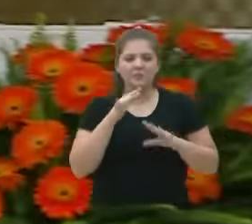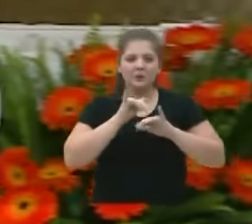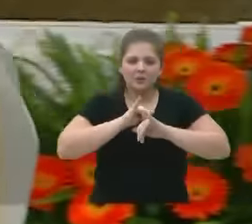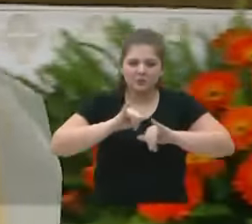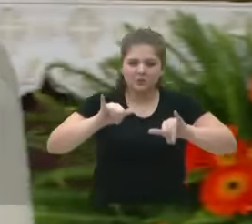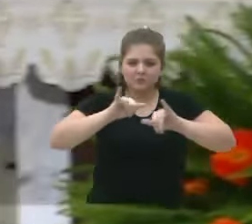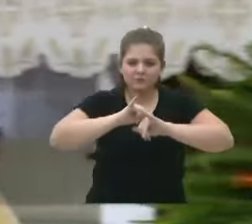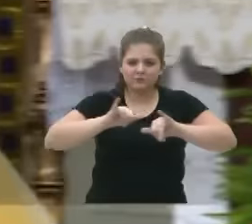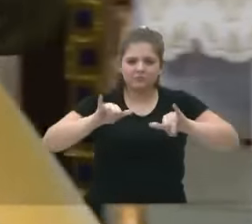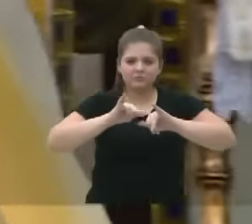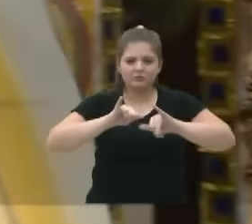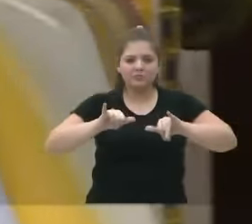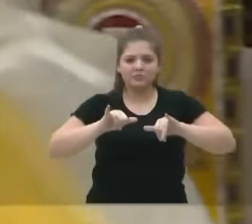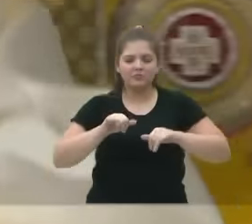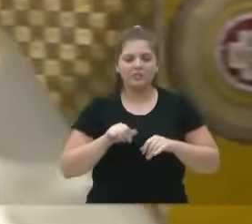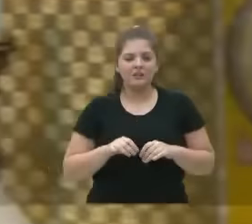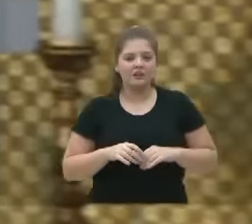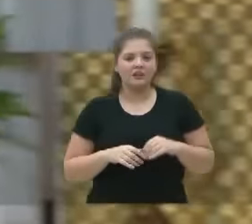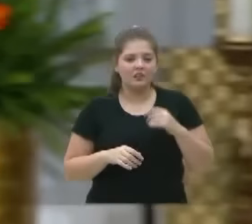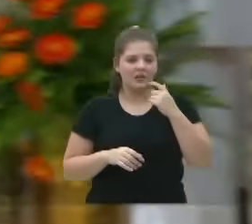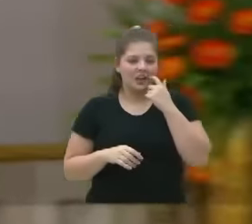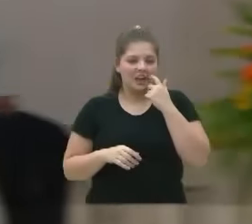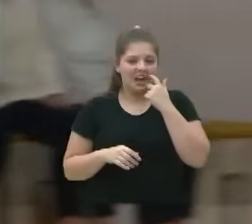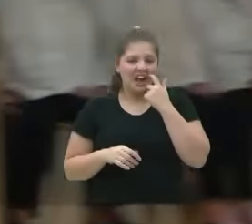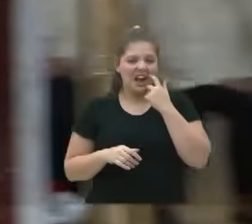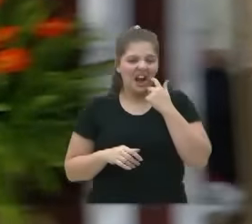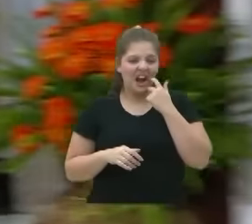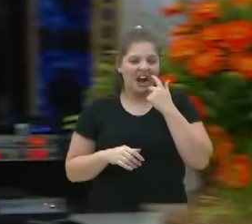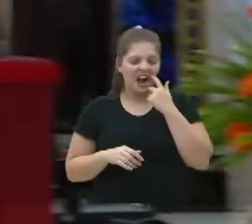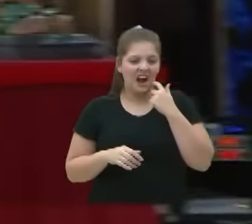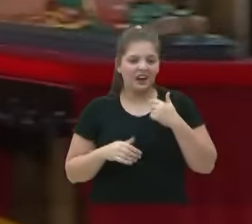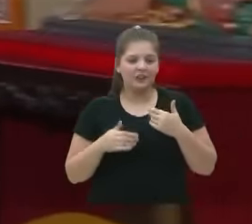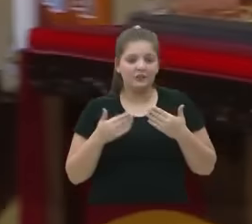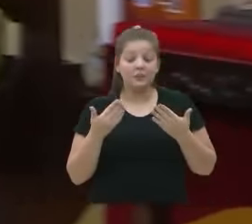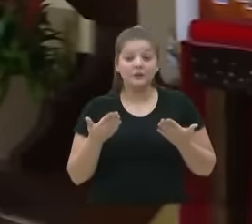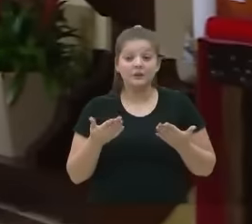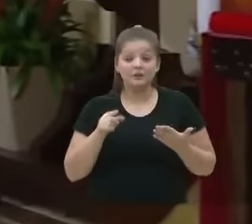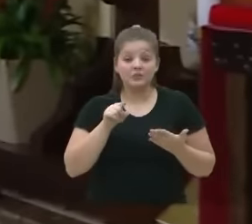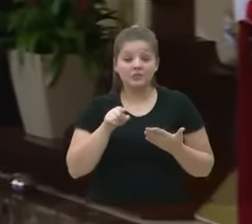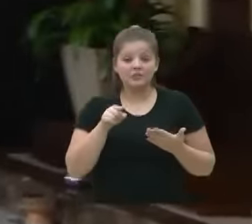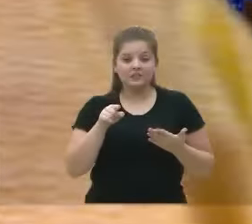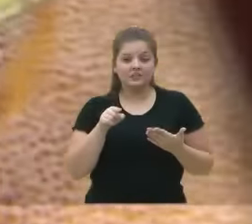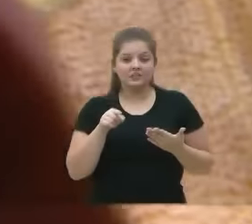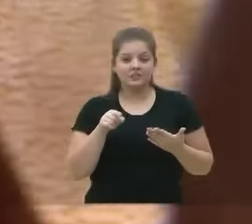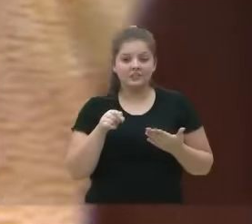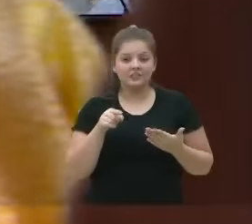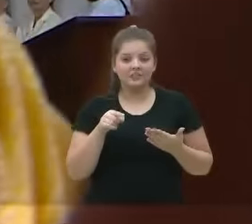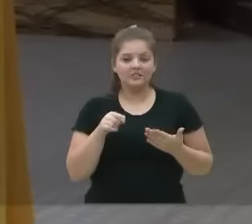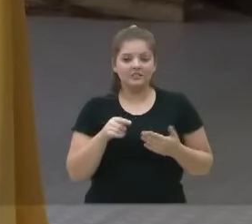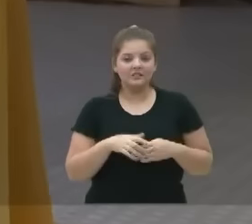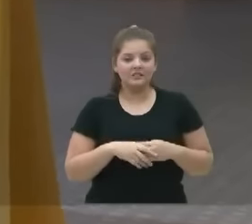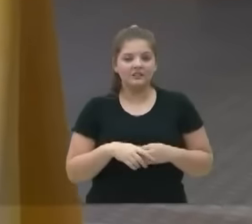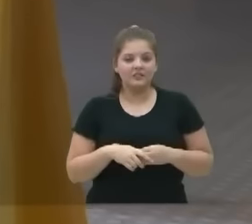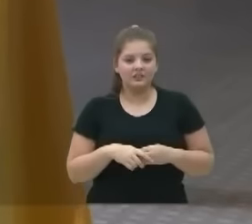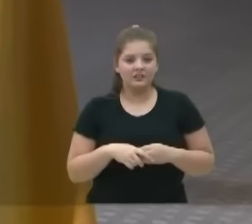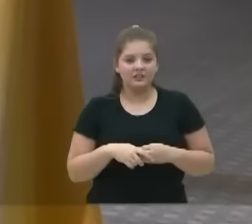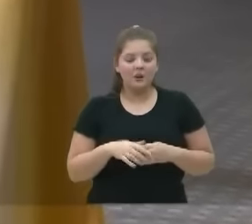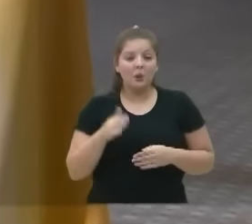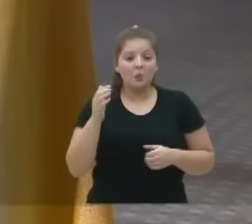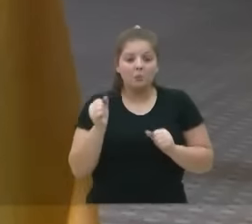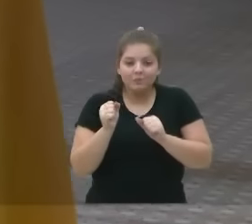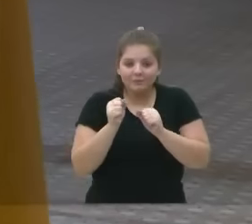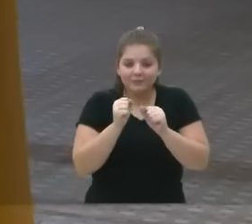para quem faz, fica onde você está. Quando você não sabe, agora vire aqui, o